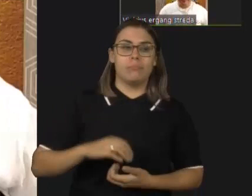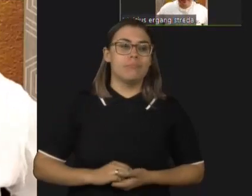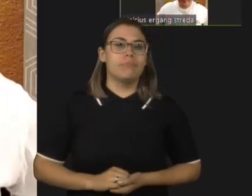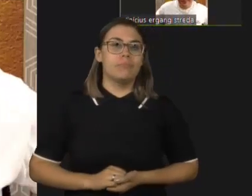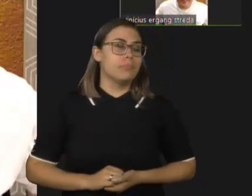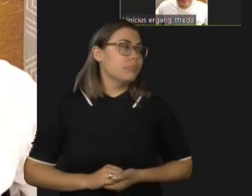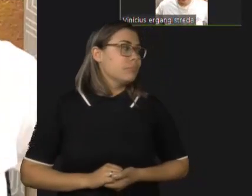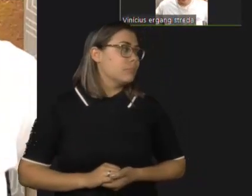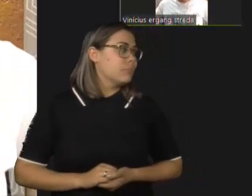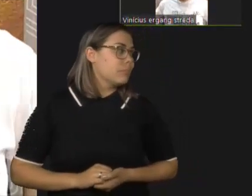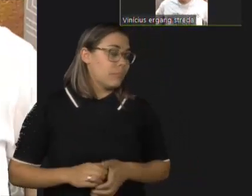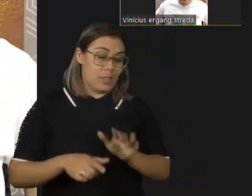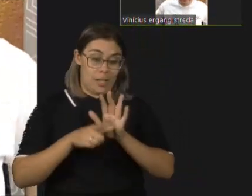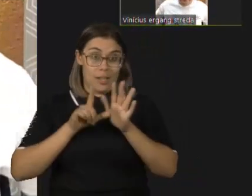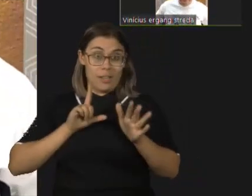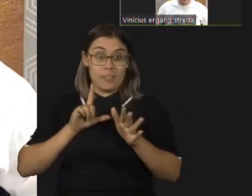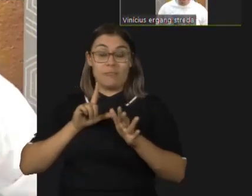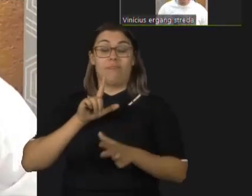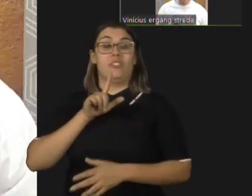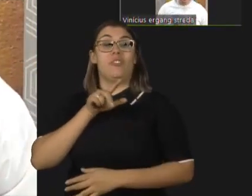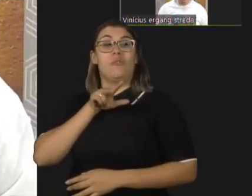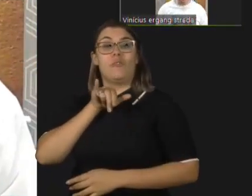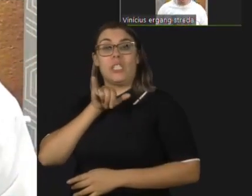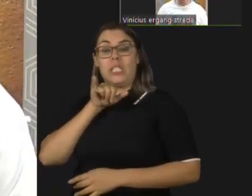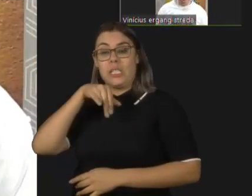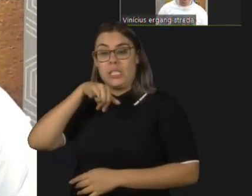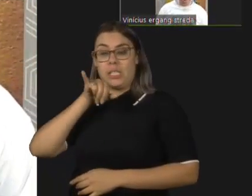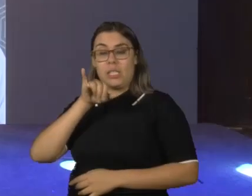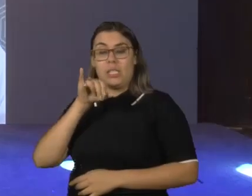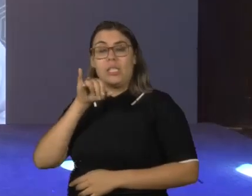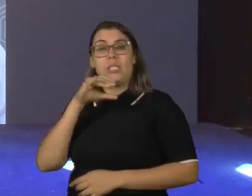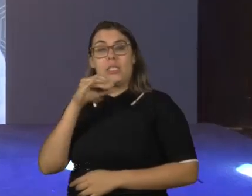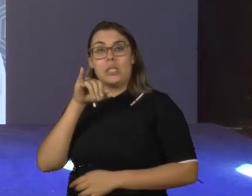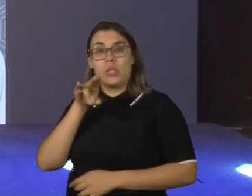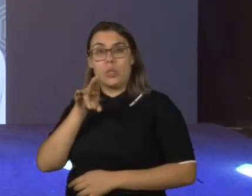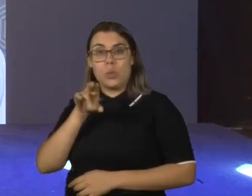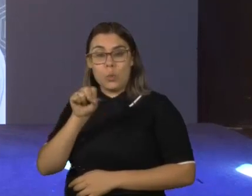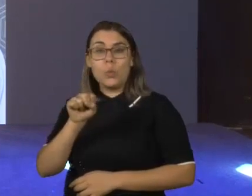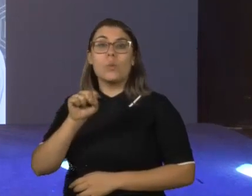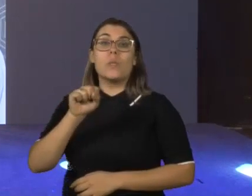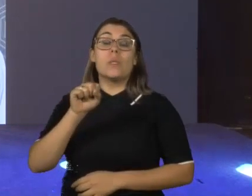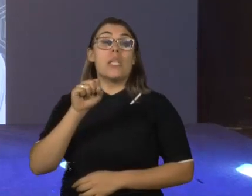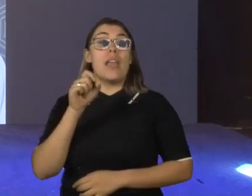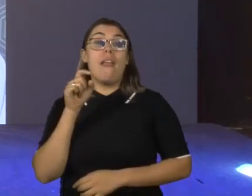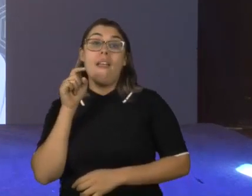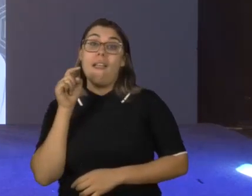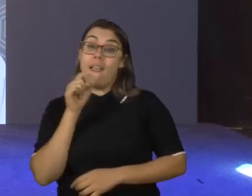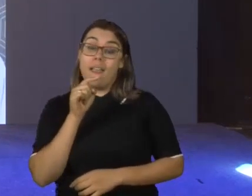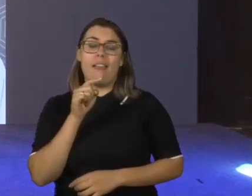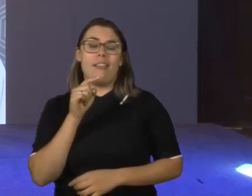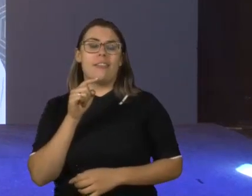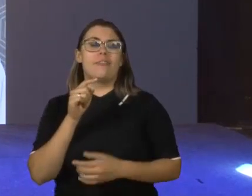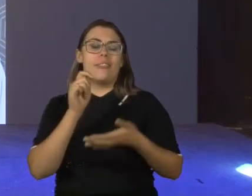não apresentei antes o Vinícius, mas o Vinícius é escritor, ele também participou do filme Cromossomo 21. Hoje eu considero o Vinícius um grande